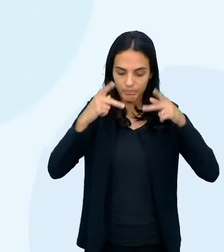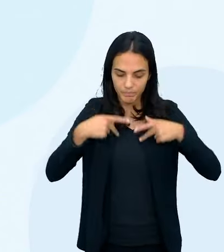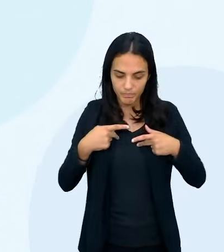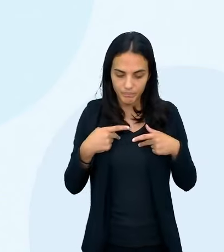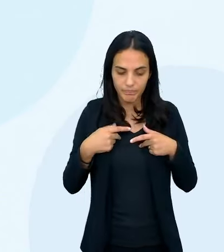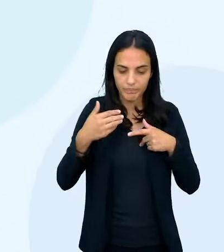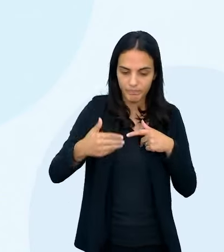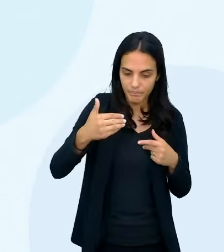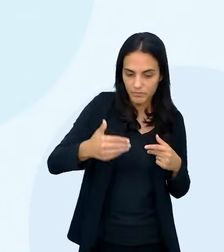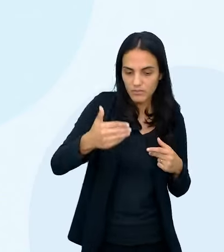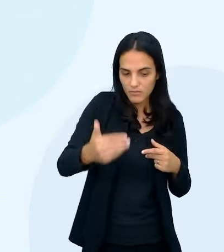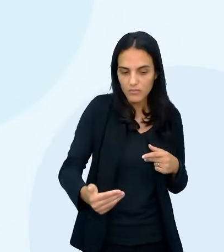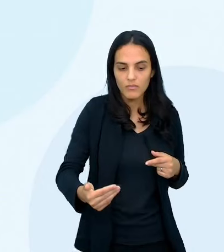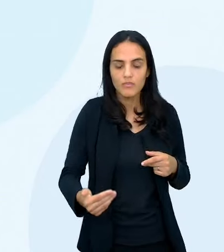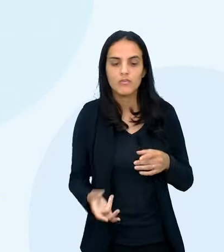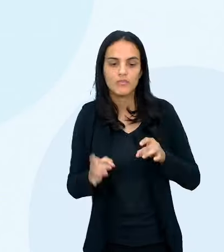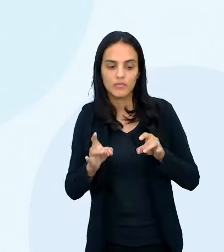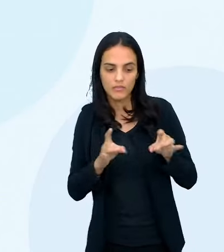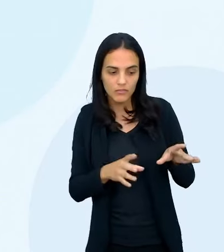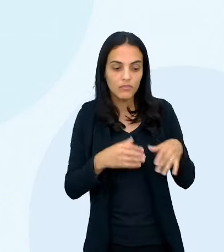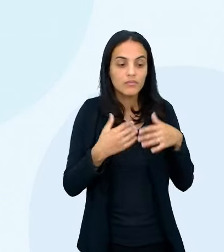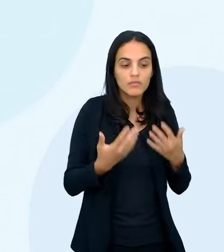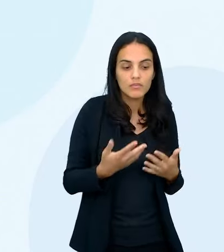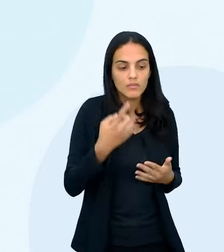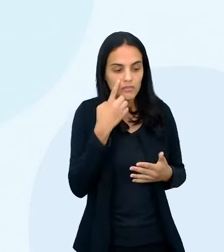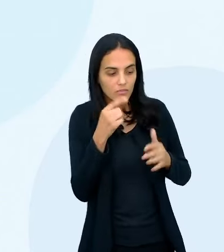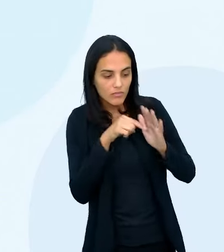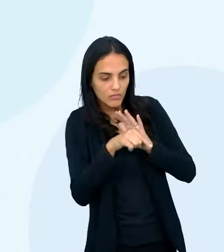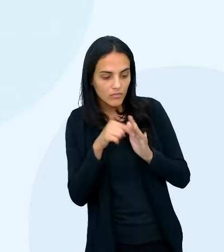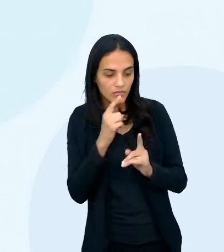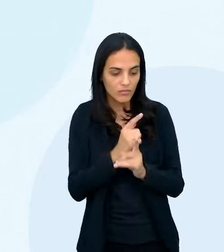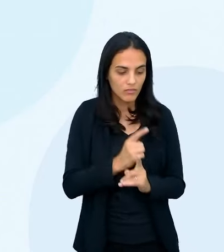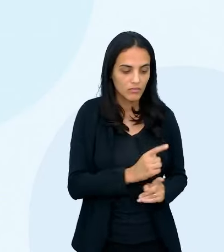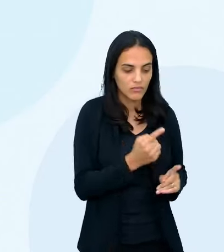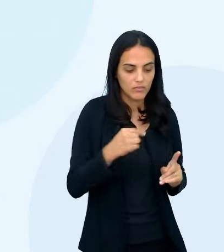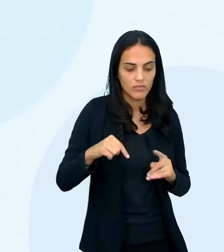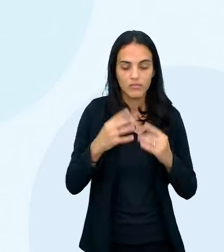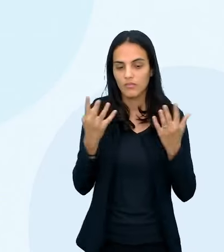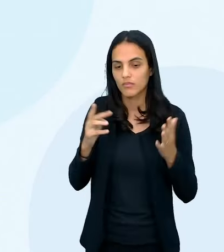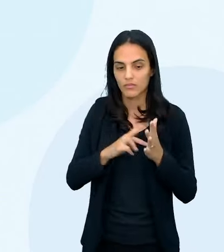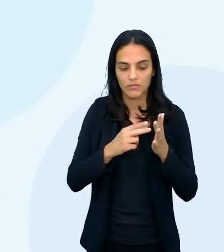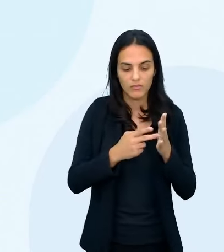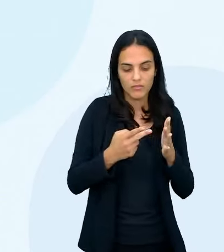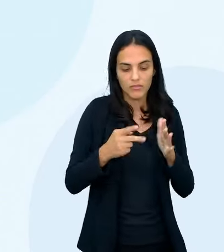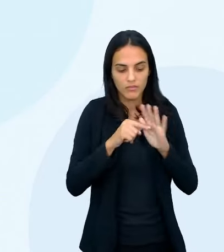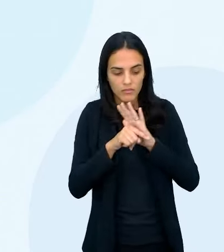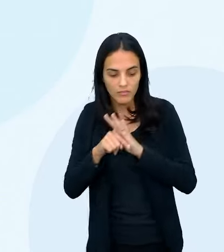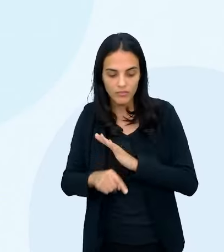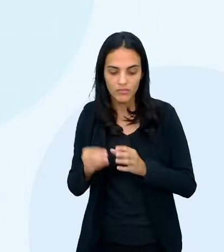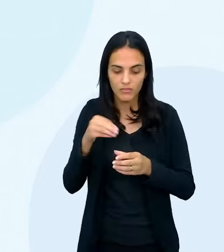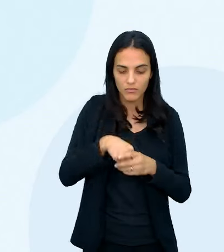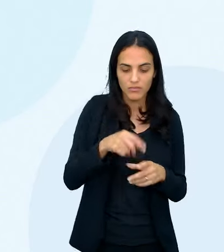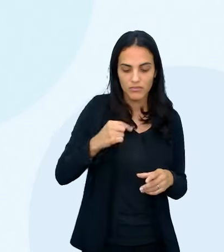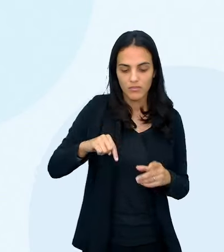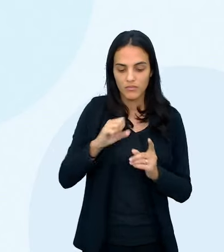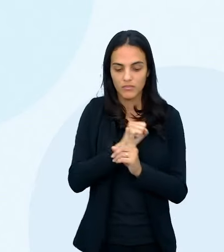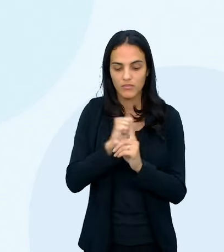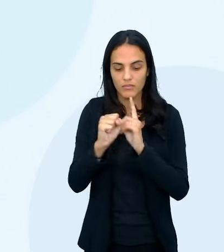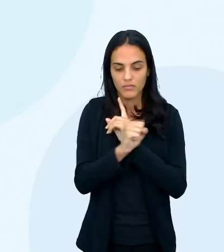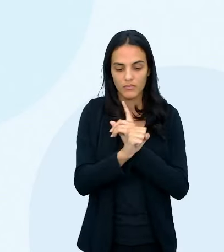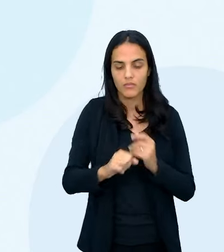no decorrer do tempo, ou ele deixa, quais são os vestígios que ele deixa para a gente e qual o significado desses vestígios dentro da nossa